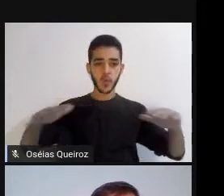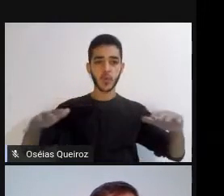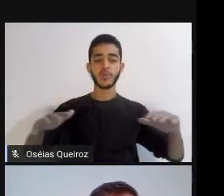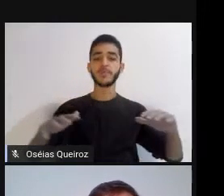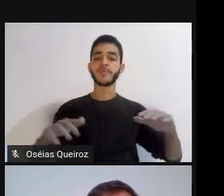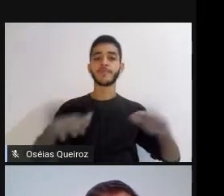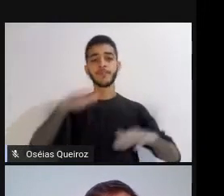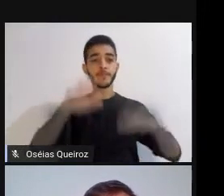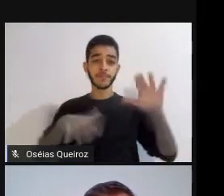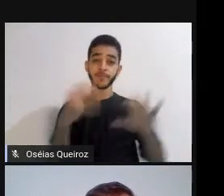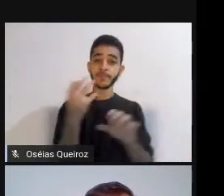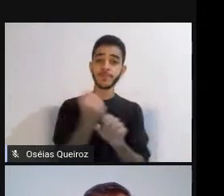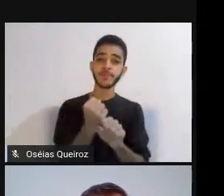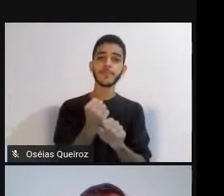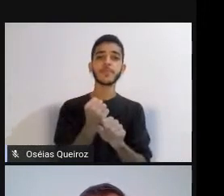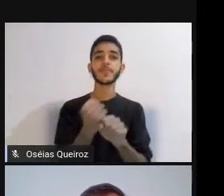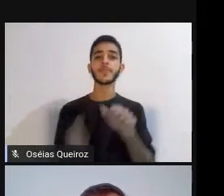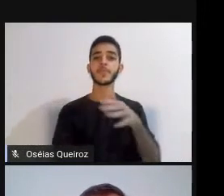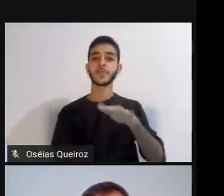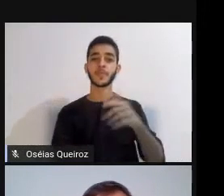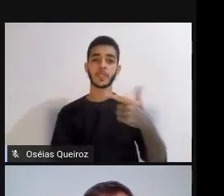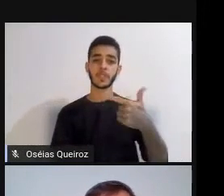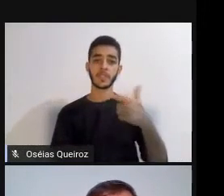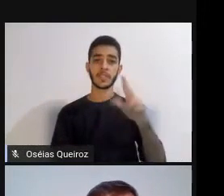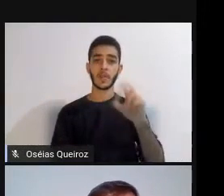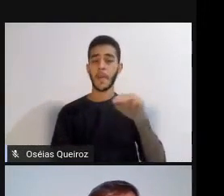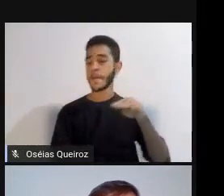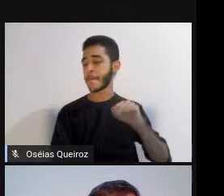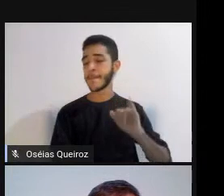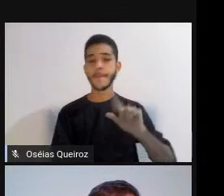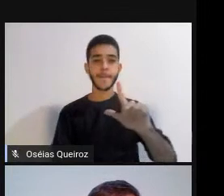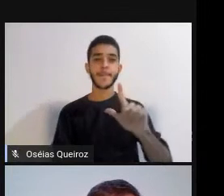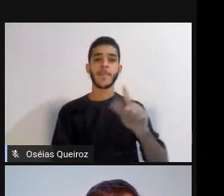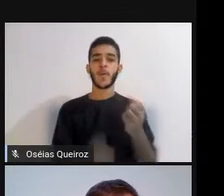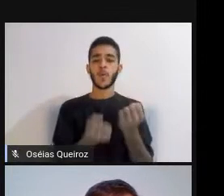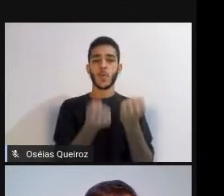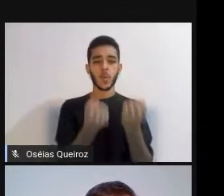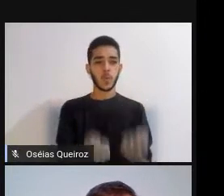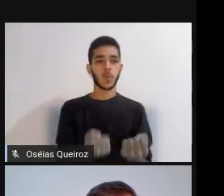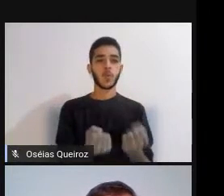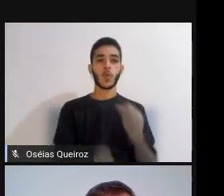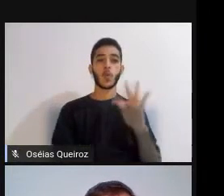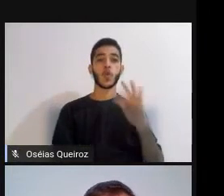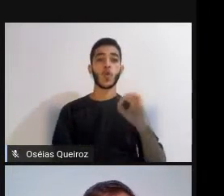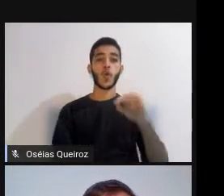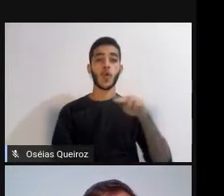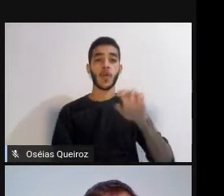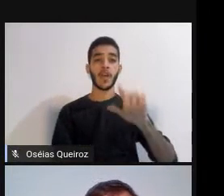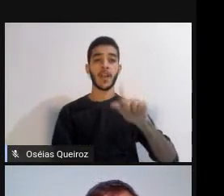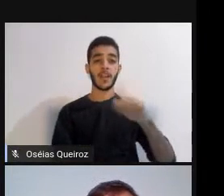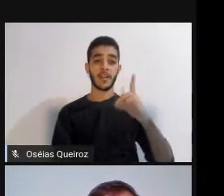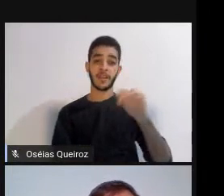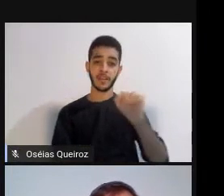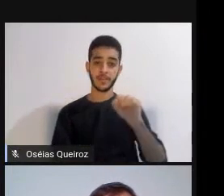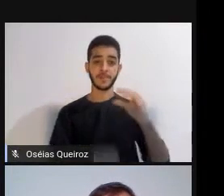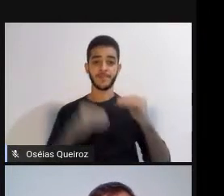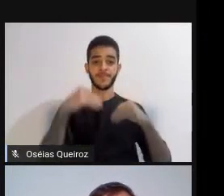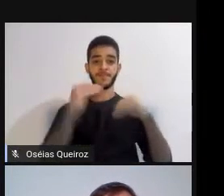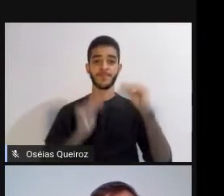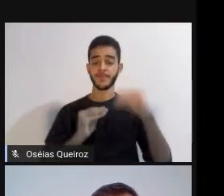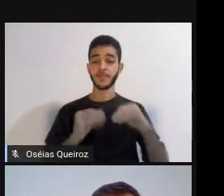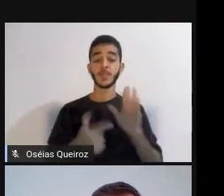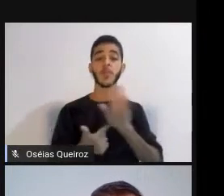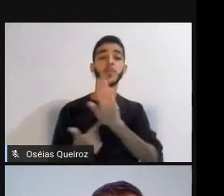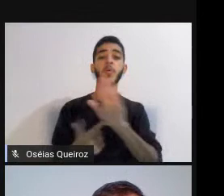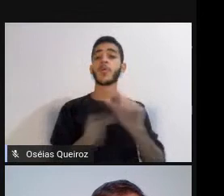estimado também um total de 250 mil toneladas de plástico, de acordo com o estudo de Erickson em 2014. Então, isso mostra